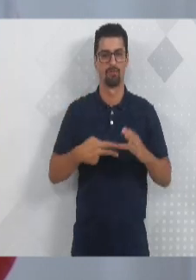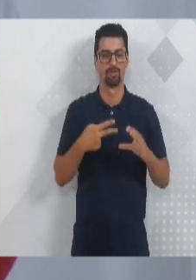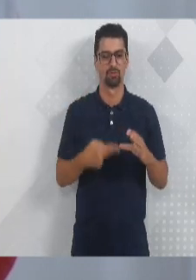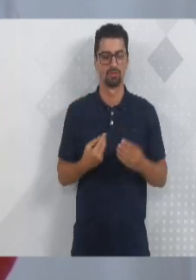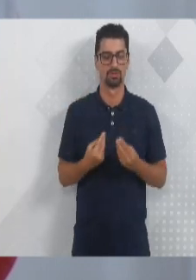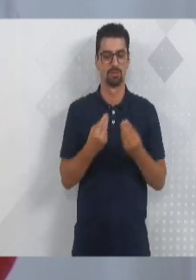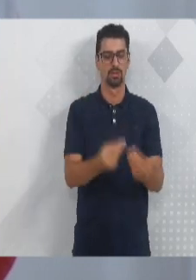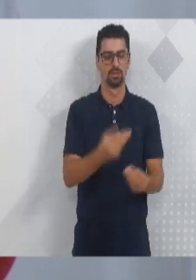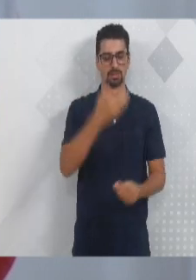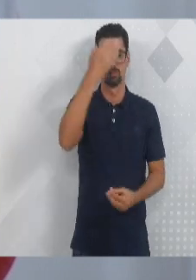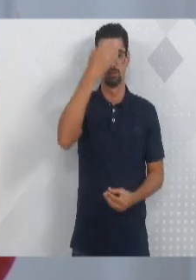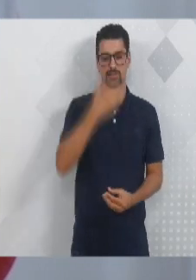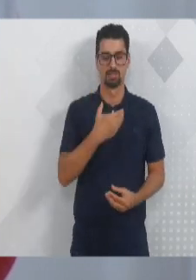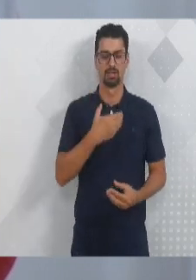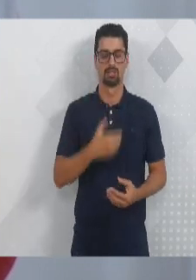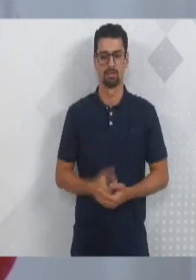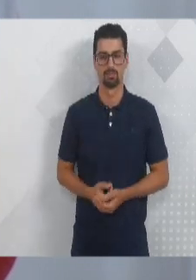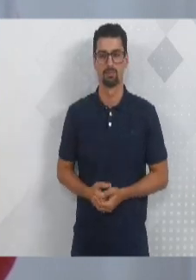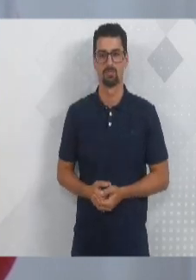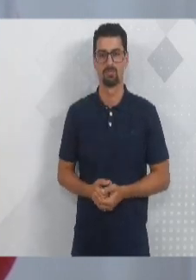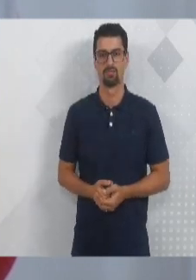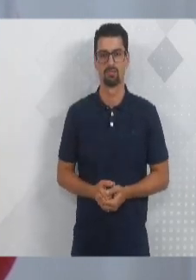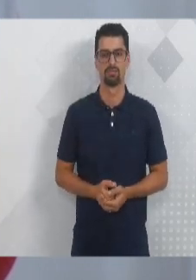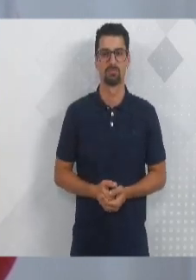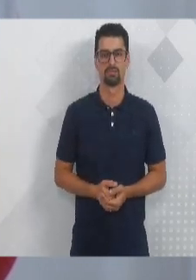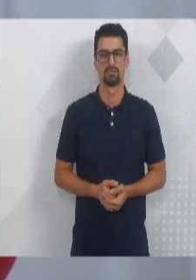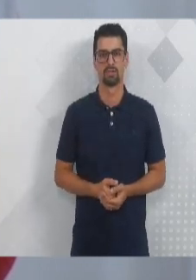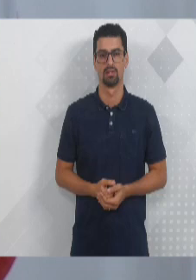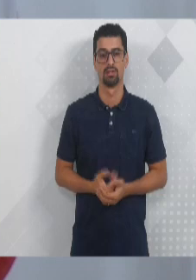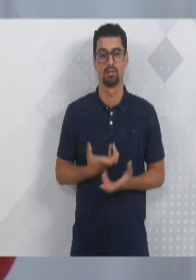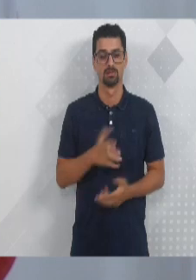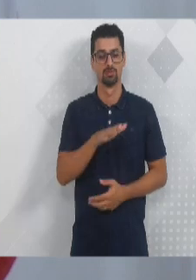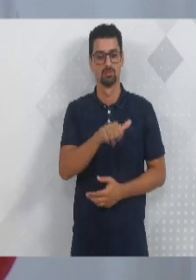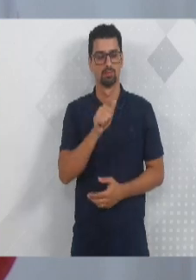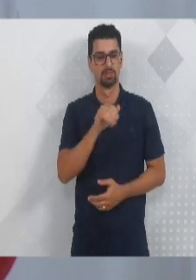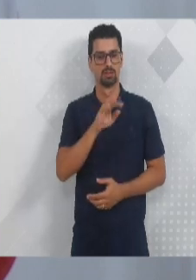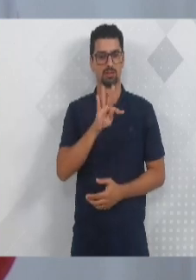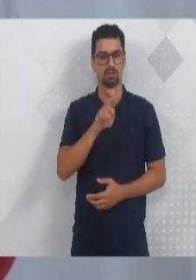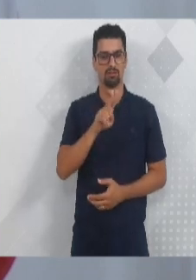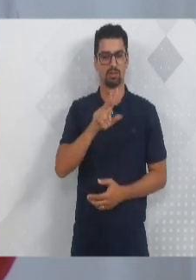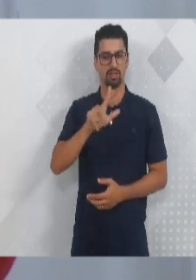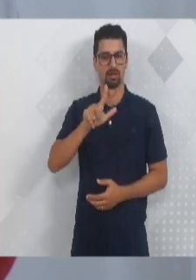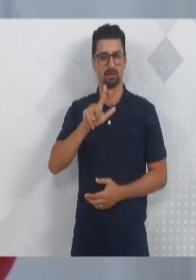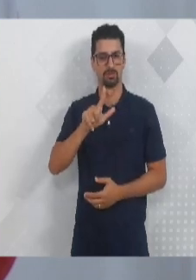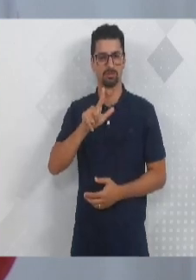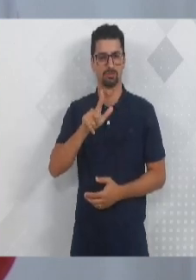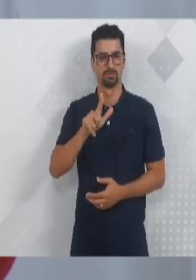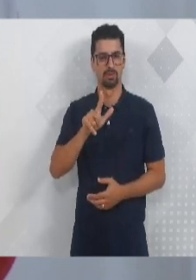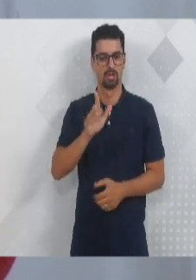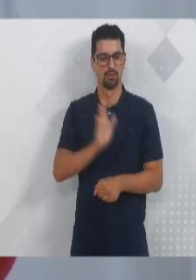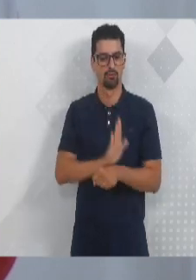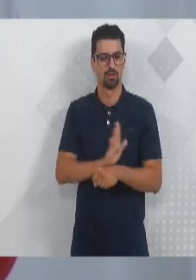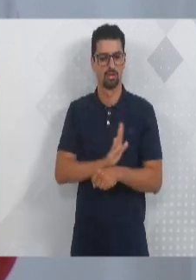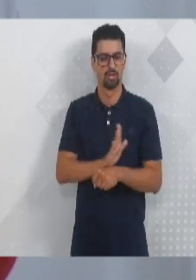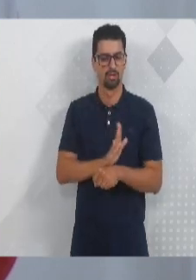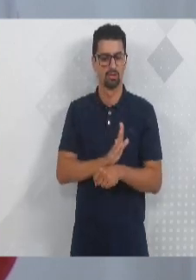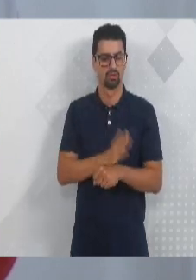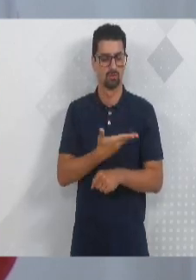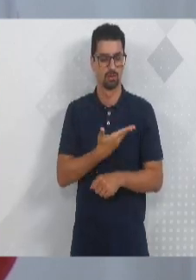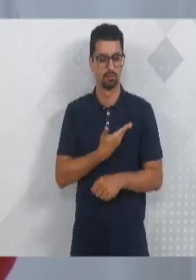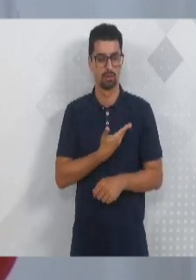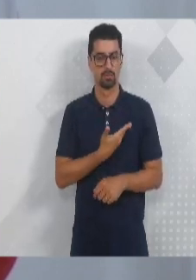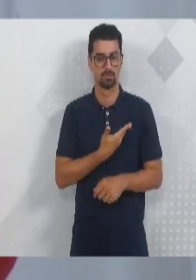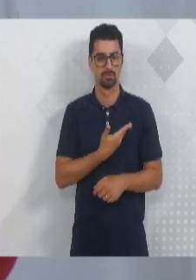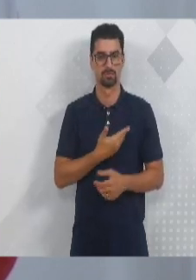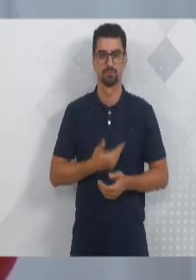um cidadão eu gostaria de chamar a tvl para que passe um um vídeo de um grande amigo